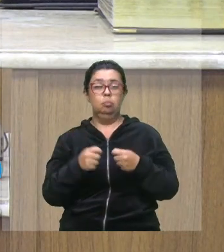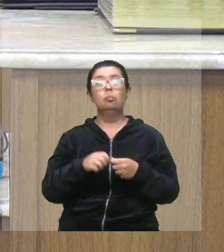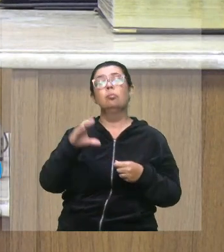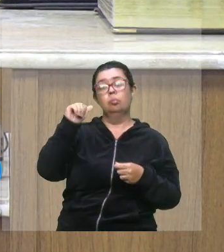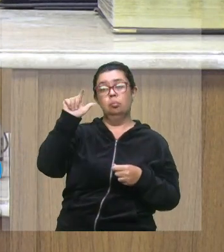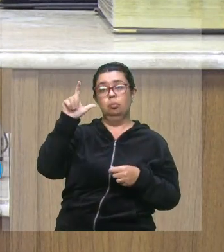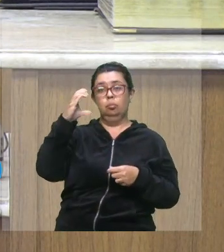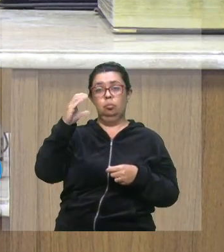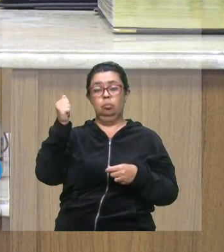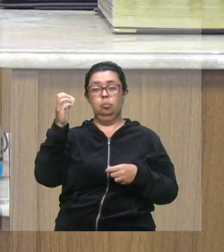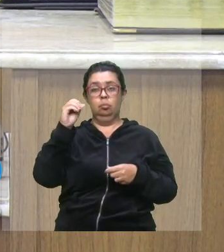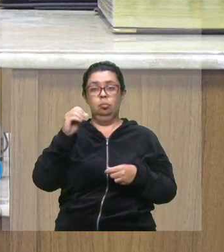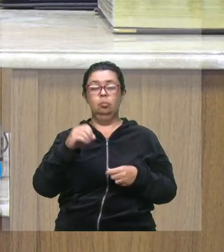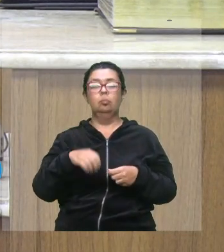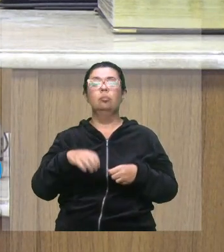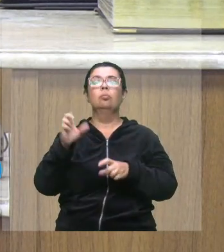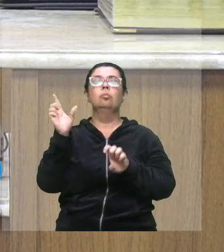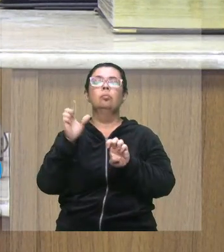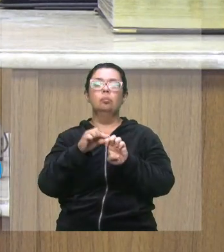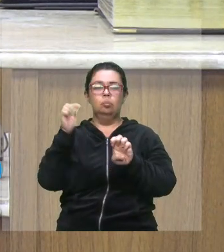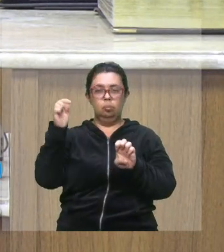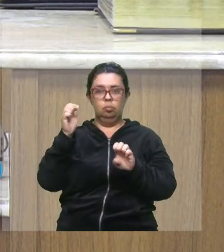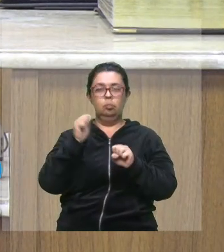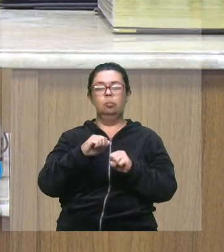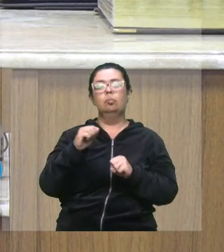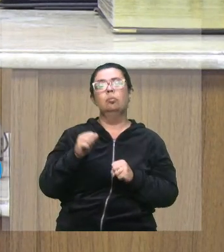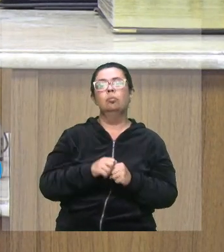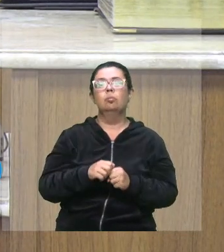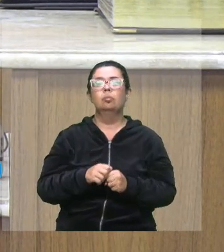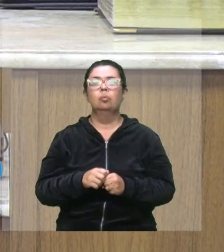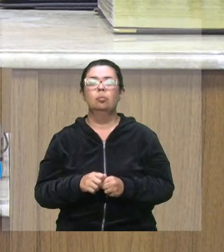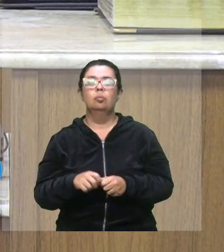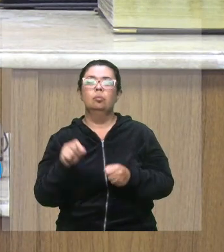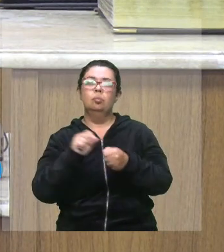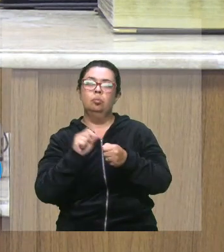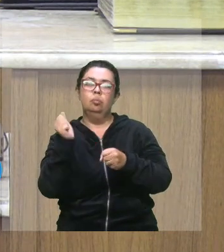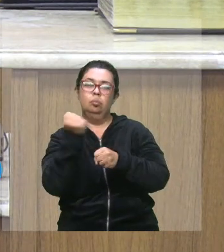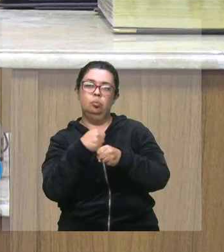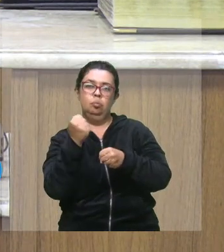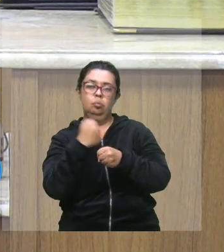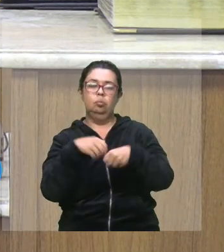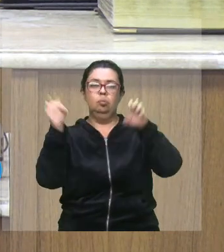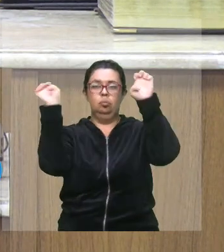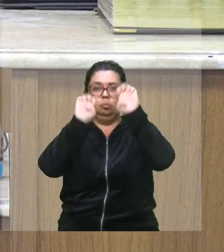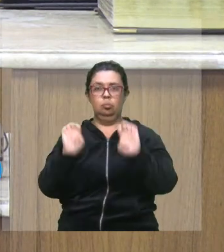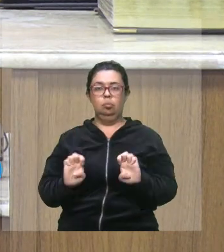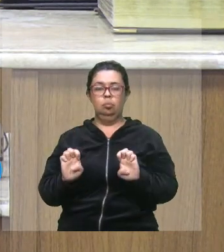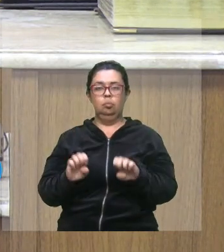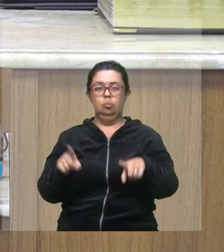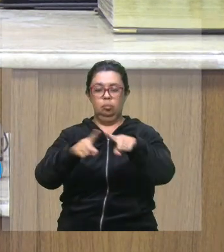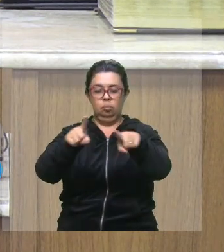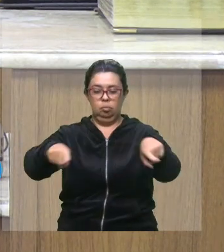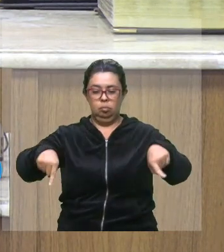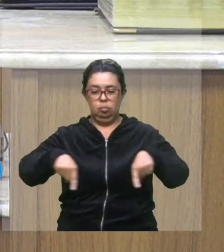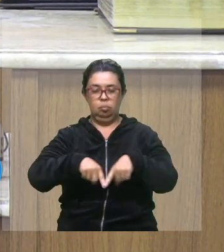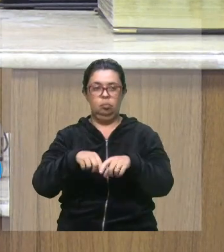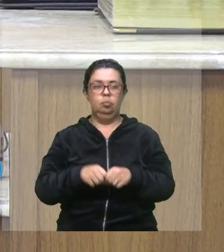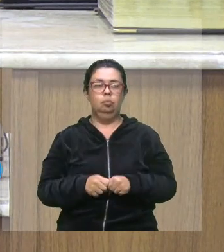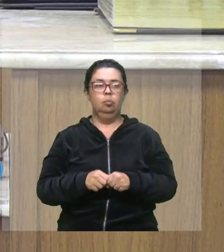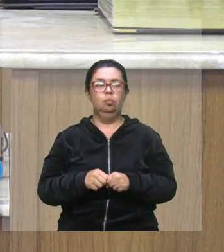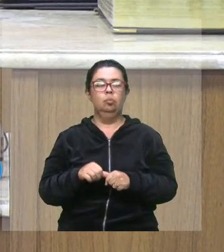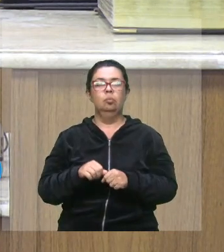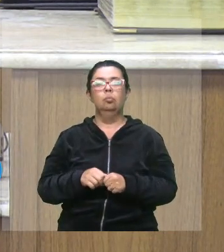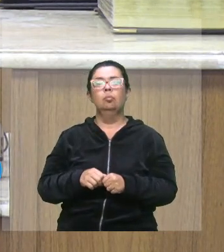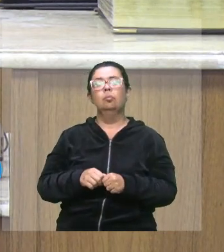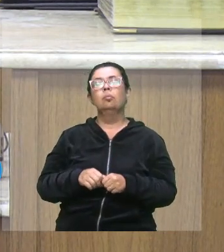Loteadora Limitada em garantia pela execução de obras de infraestrutura no loteamento denominado Residencial